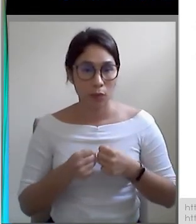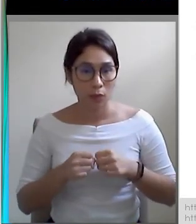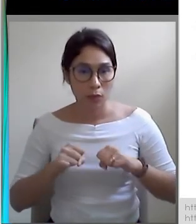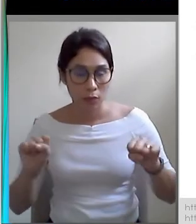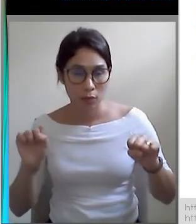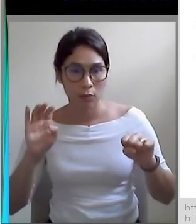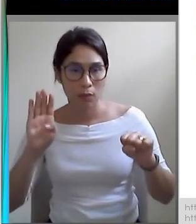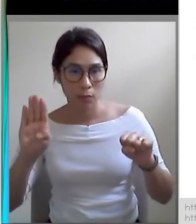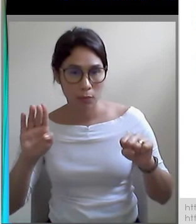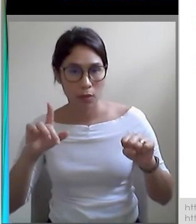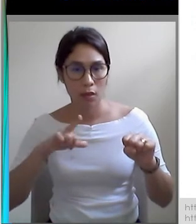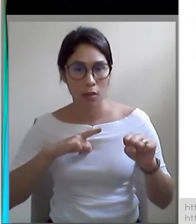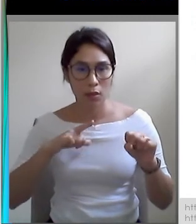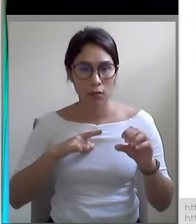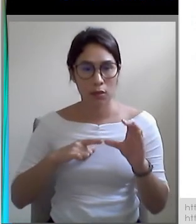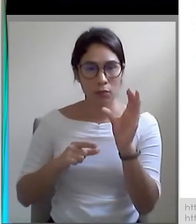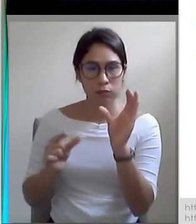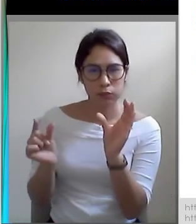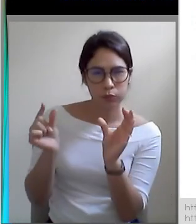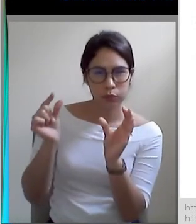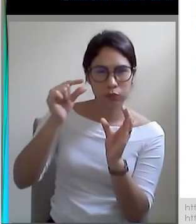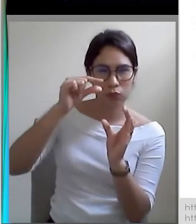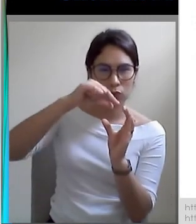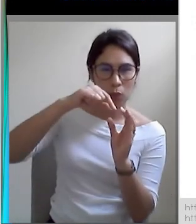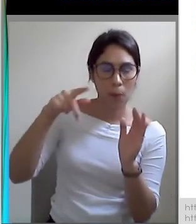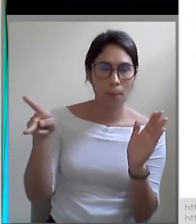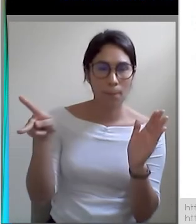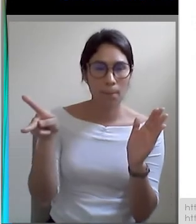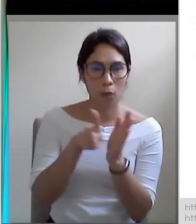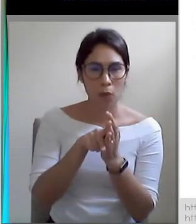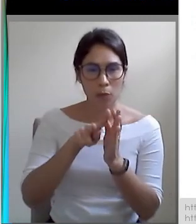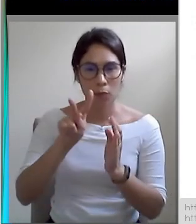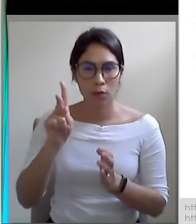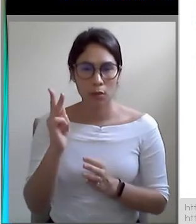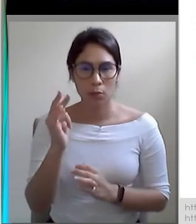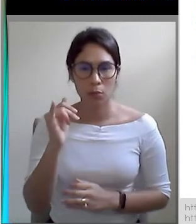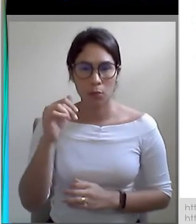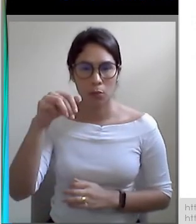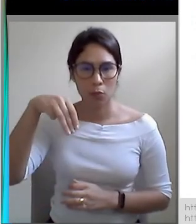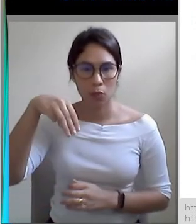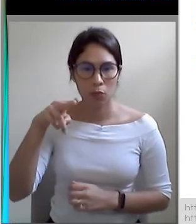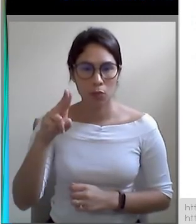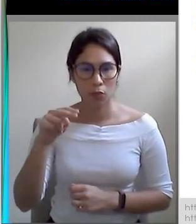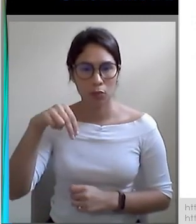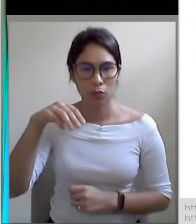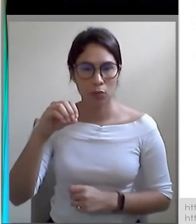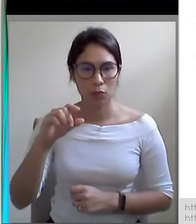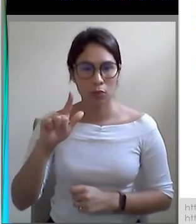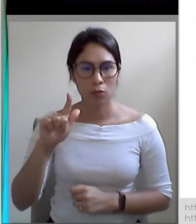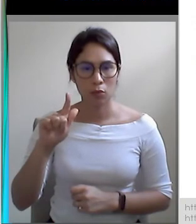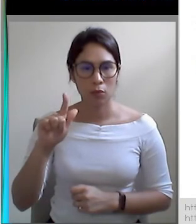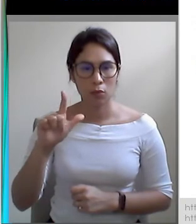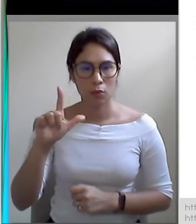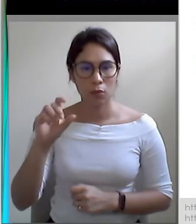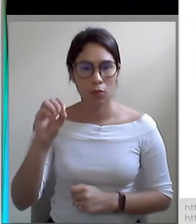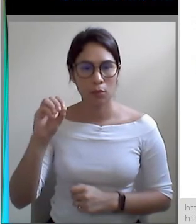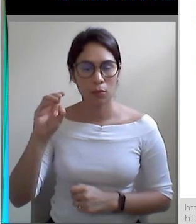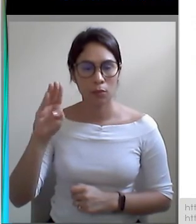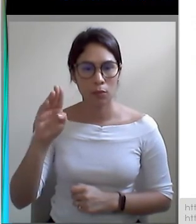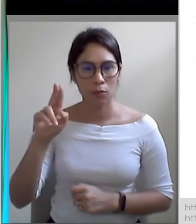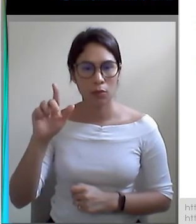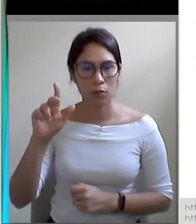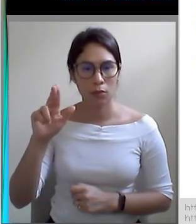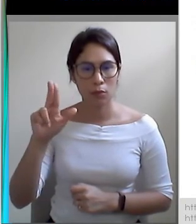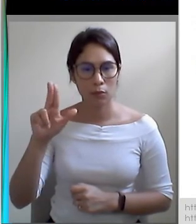Basófilos apresentam receptores para a imunoglobulina E, relacionados à resposta imune.